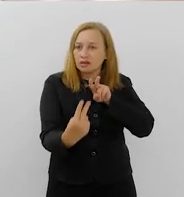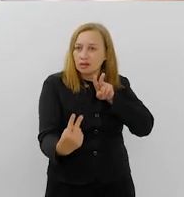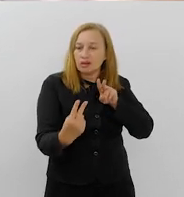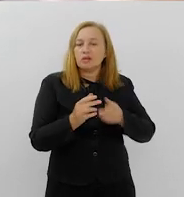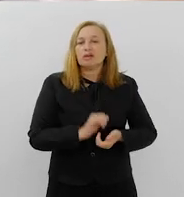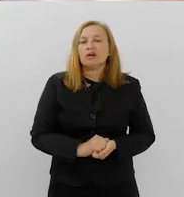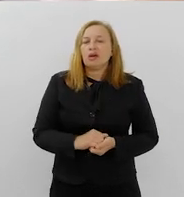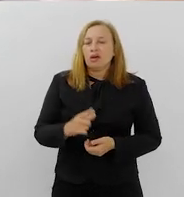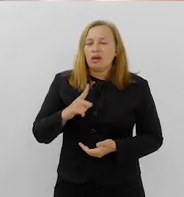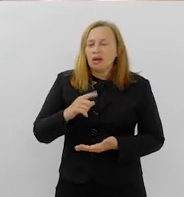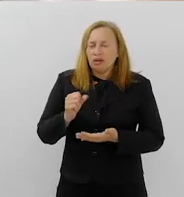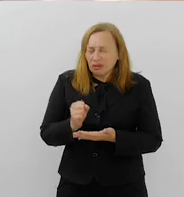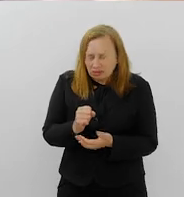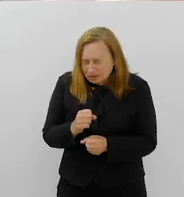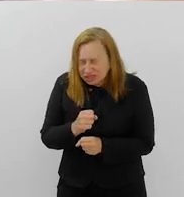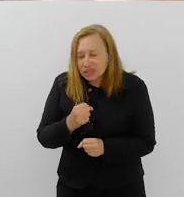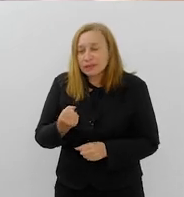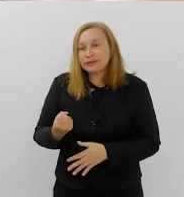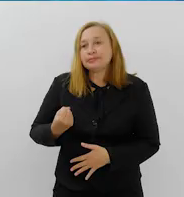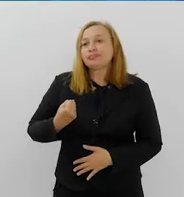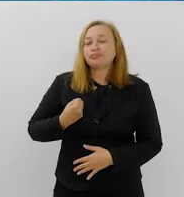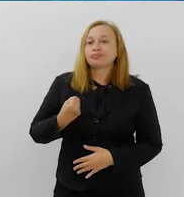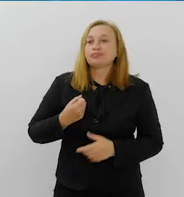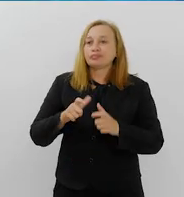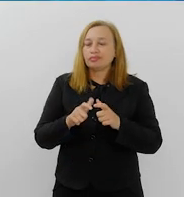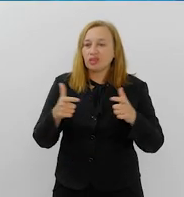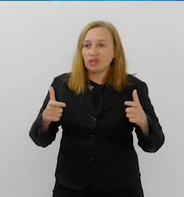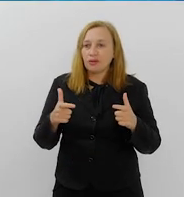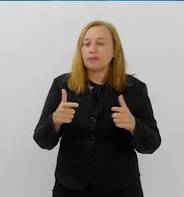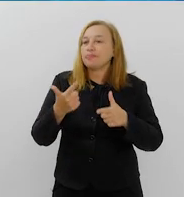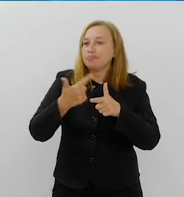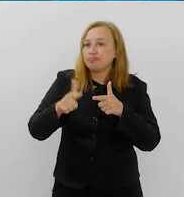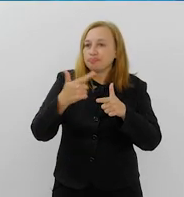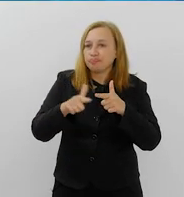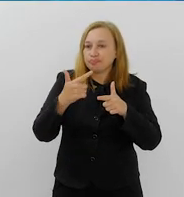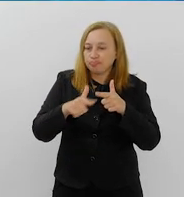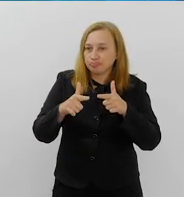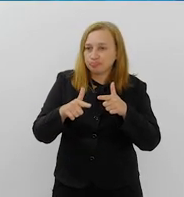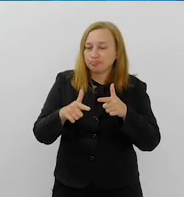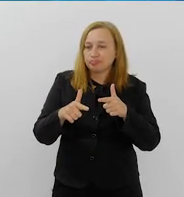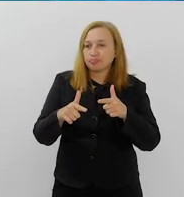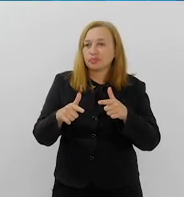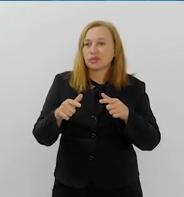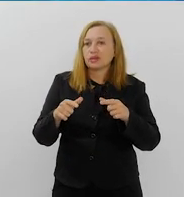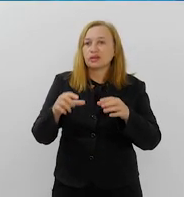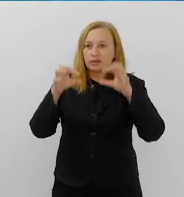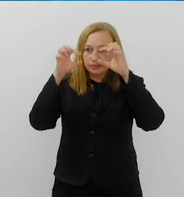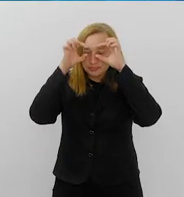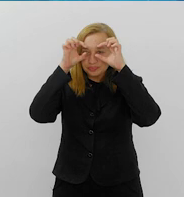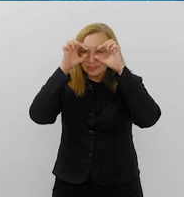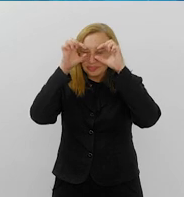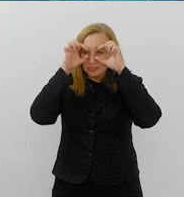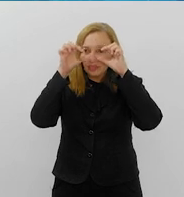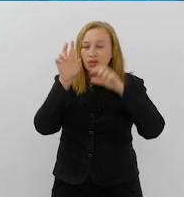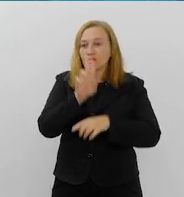virtual. Então houve um aumento de problemas oftalmológicos, né, crianças que estão precisando mais